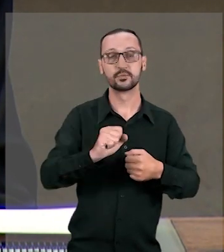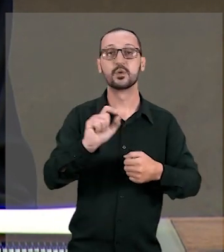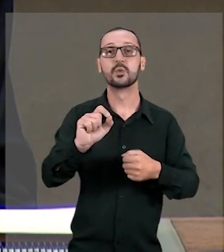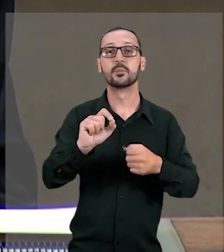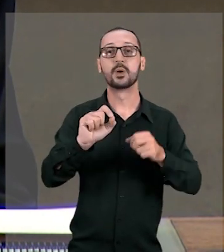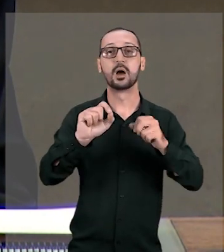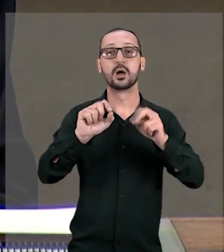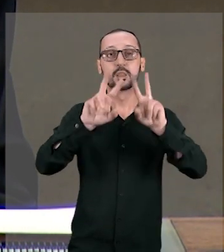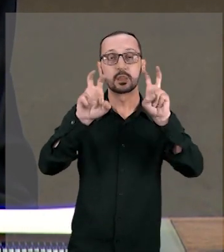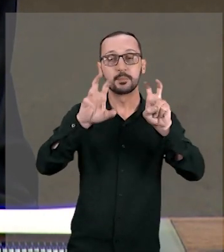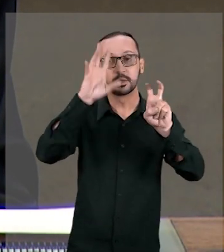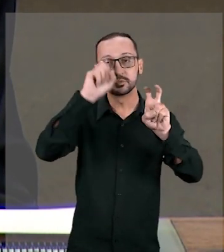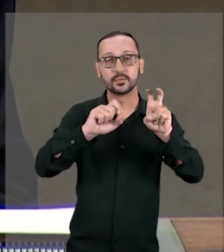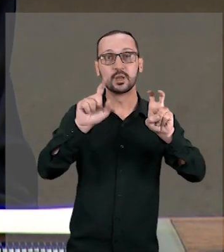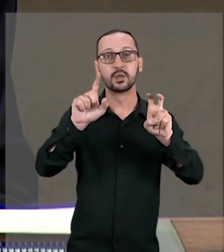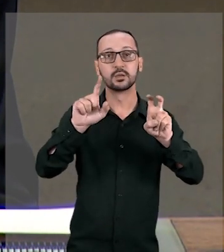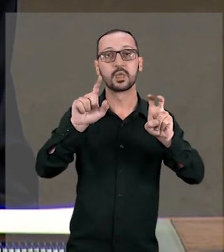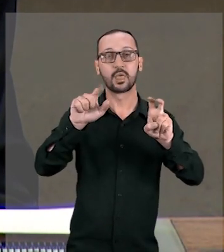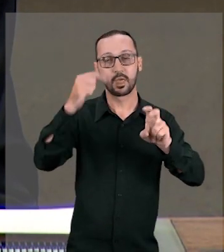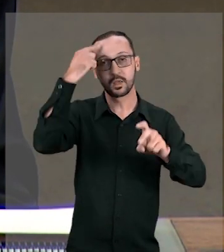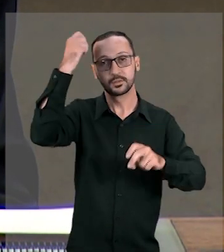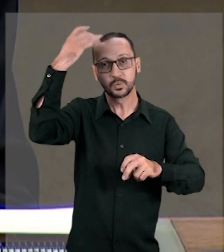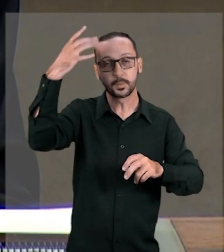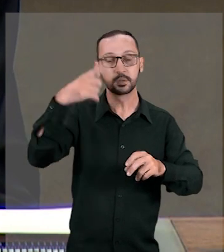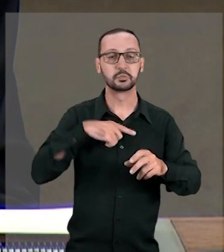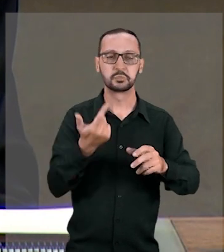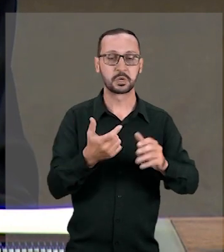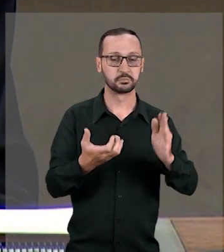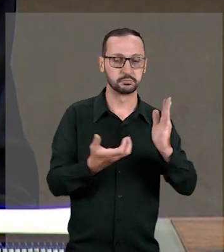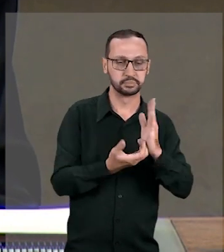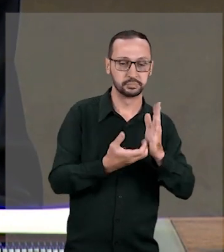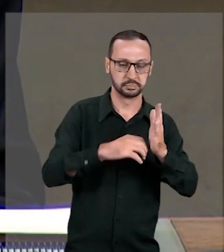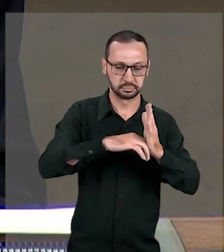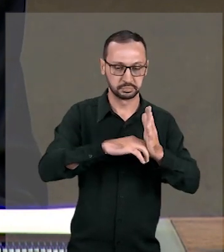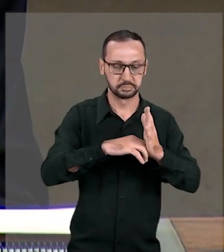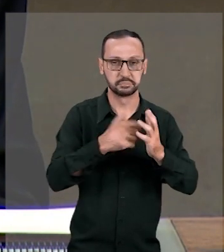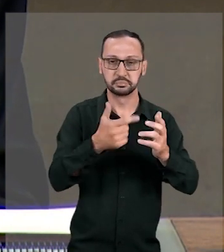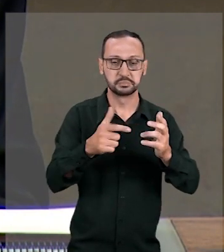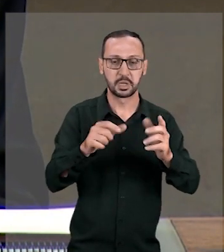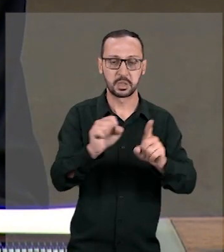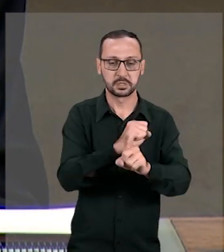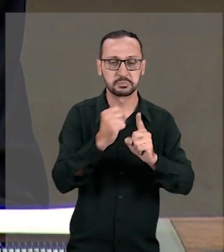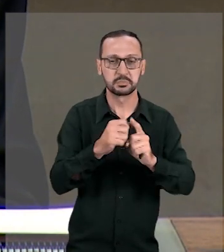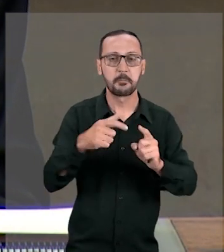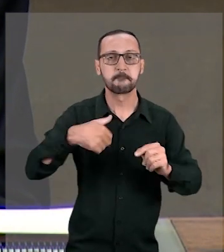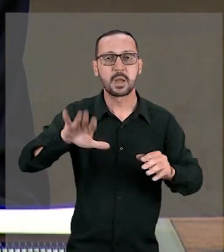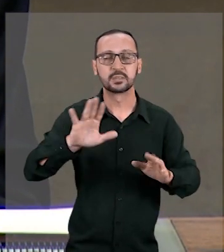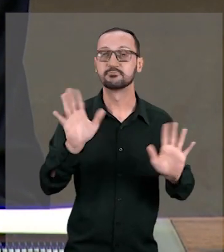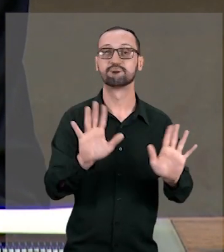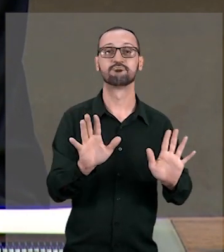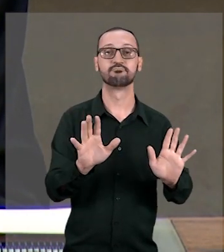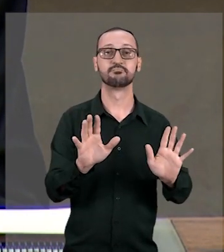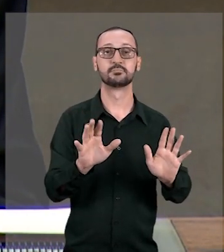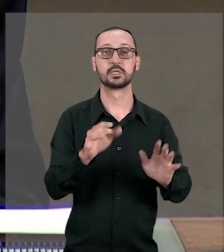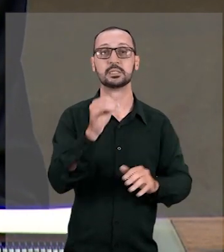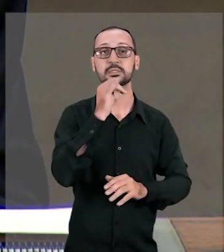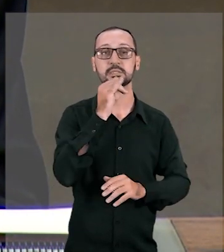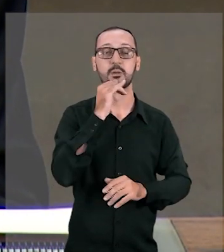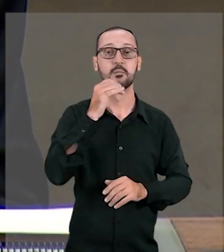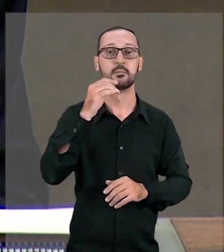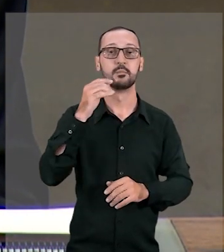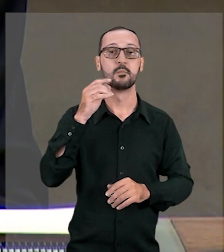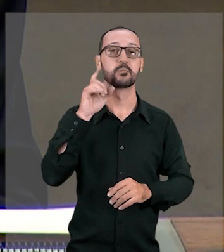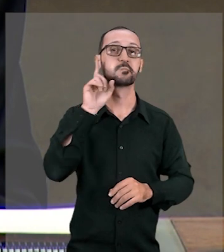iluminista, mesmo que não tenha maioria no Congresso, mesmo que não tenha maioria na sociedade. Exemplo 1. Nos